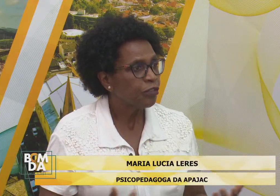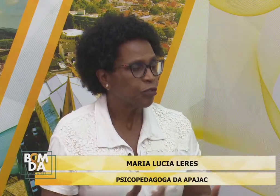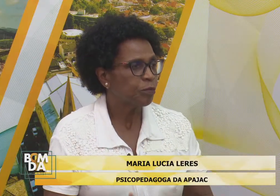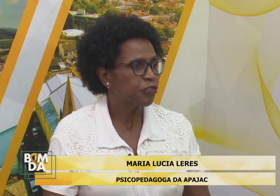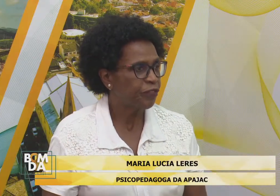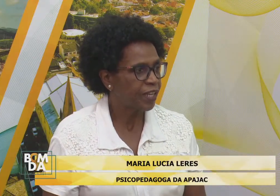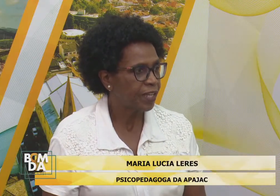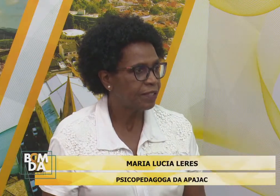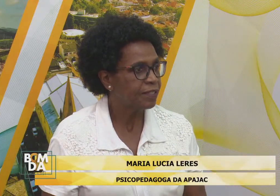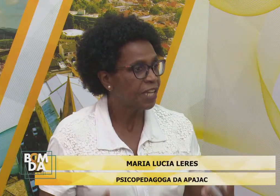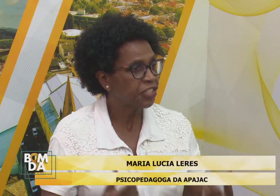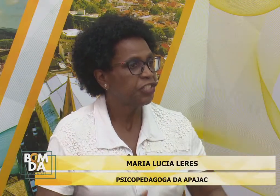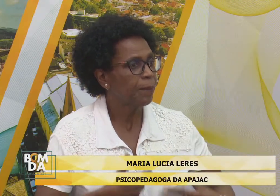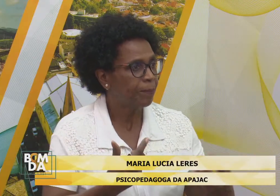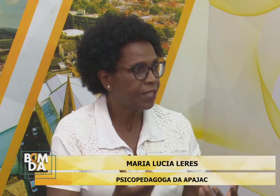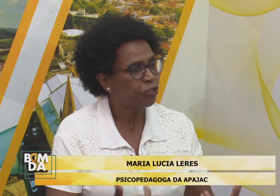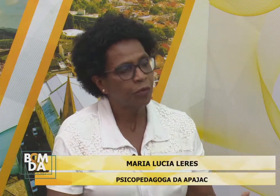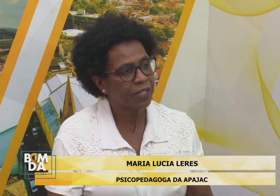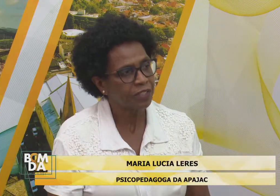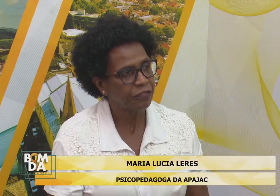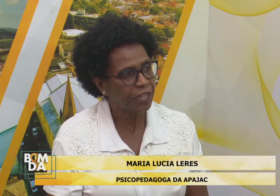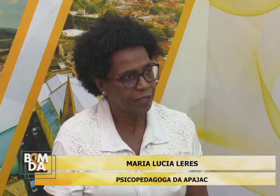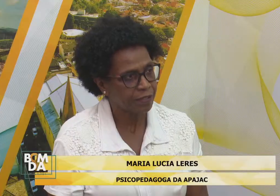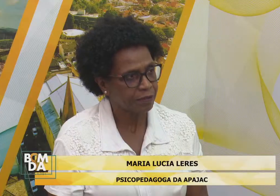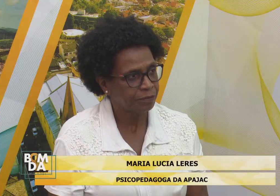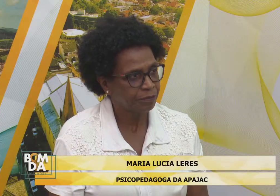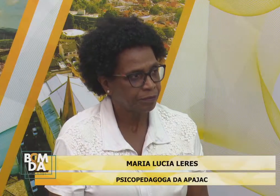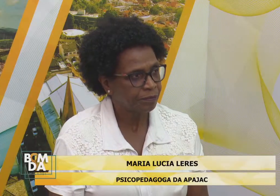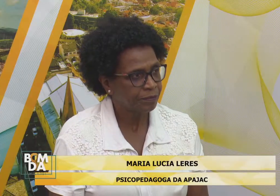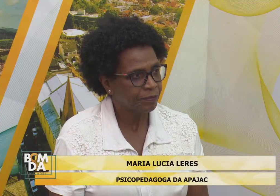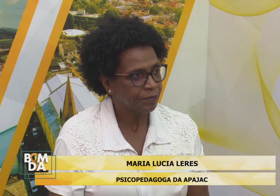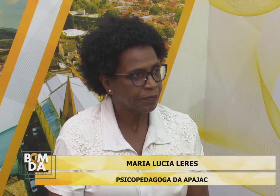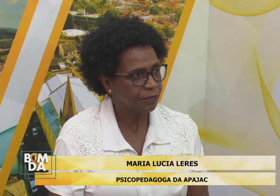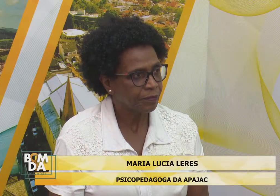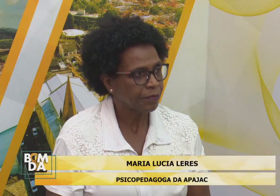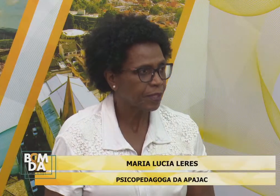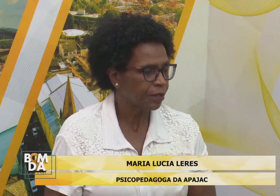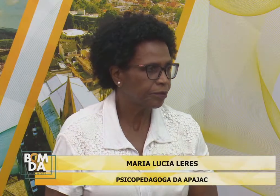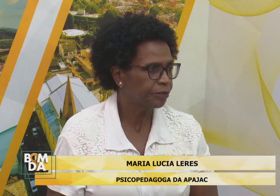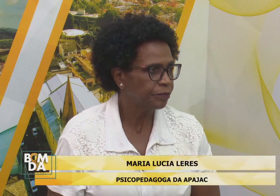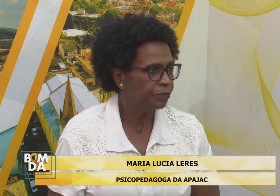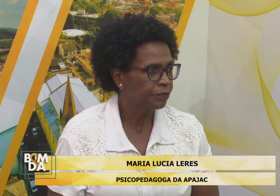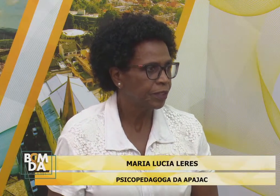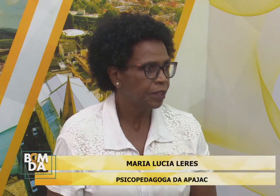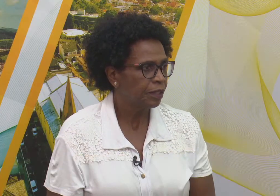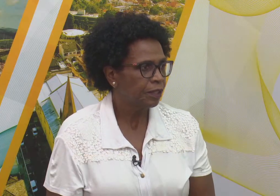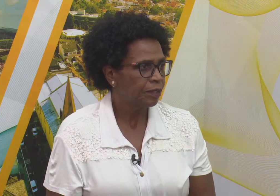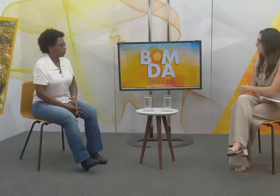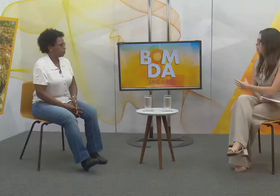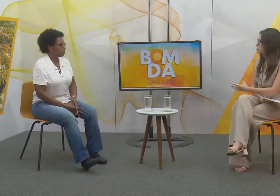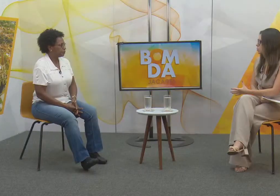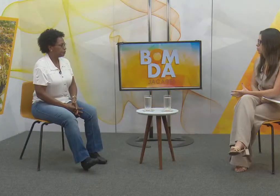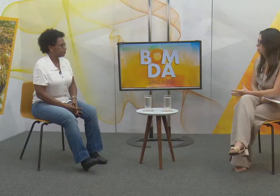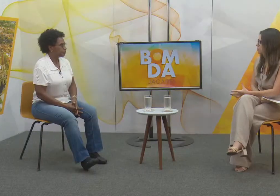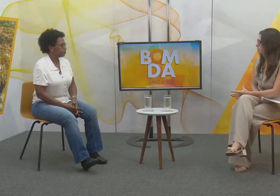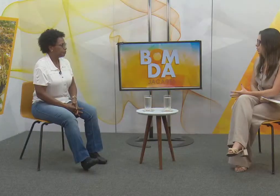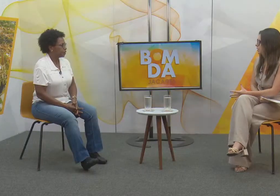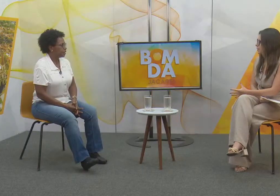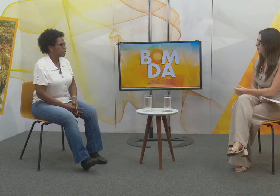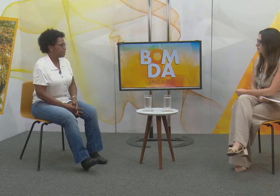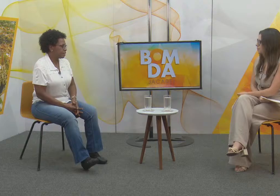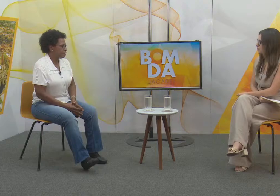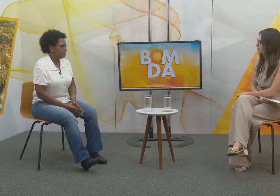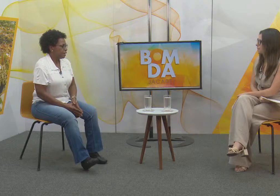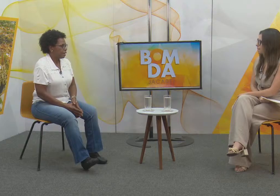todos nós somos diferentes e a gente aprende com essa diferença. Perfeito. Existem graus do autismo